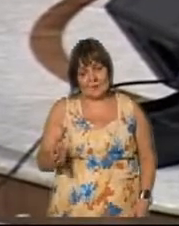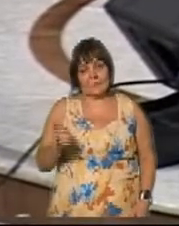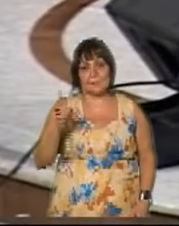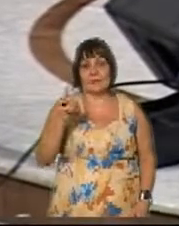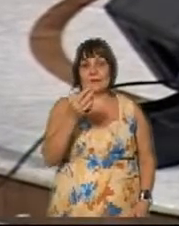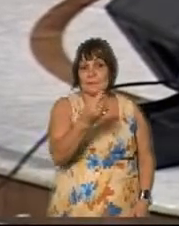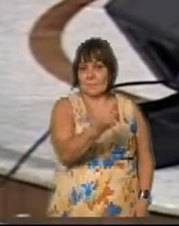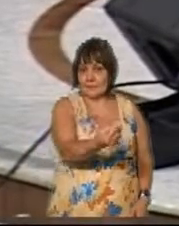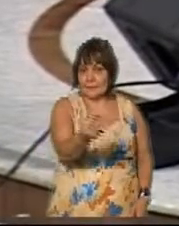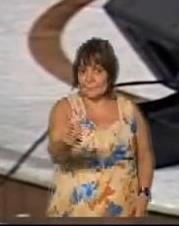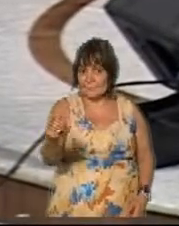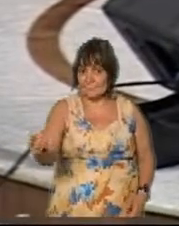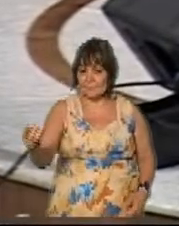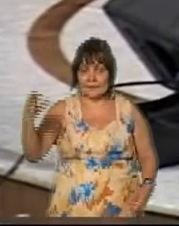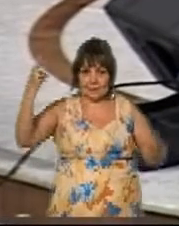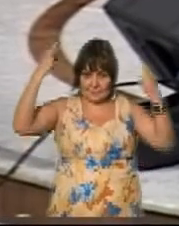As tuas ovelhas,